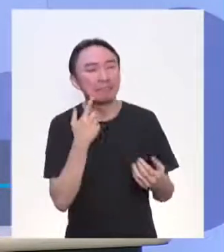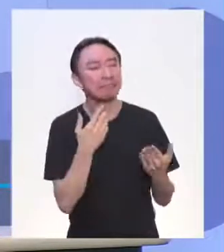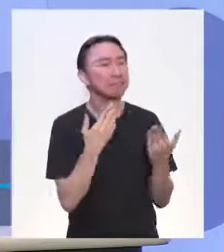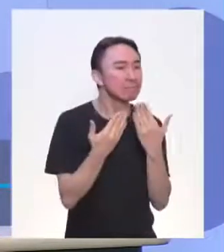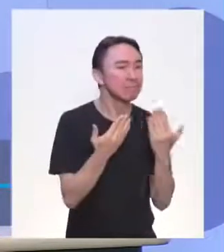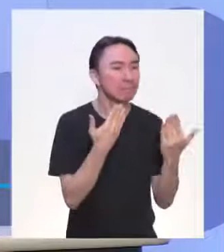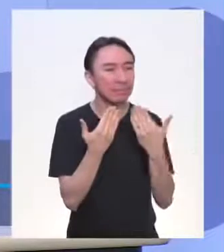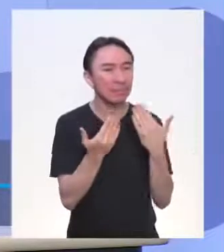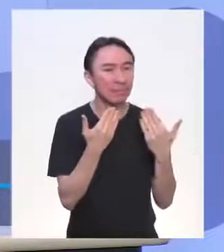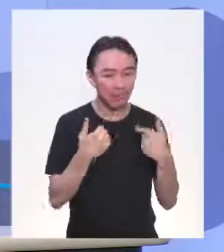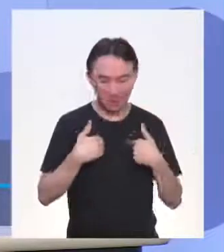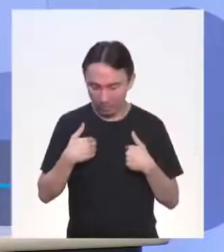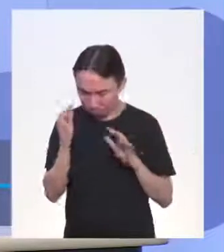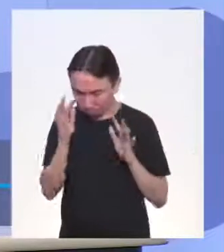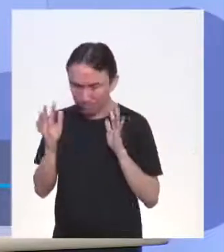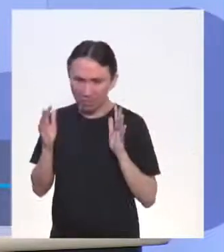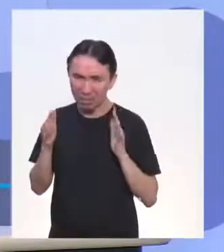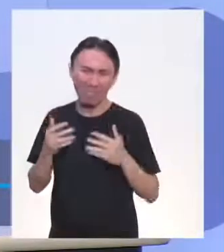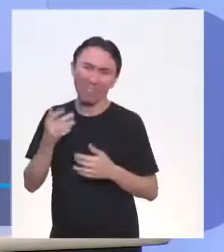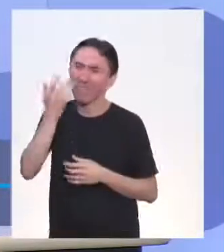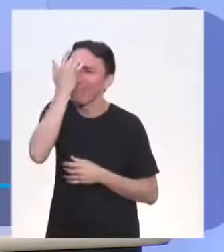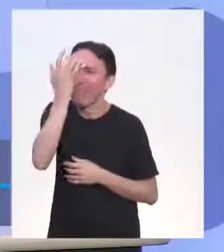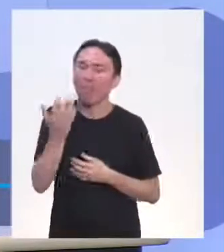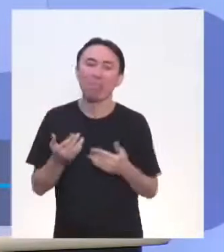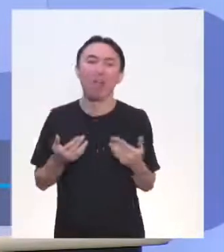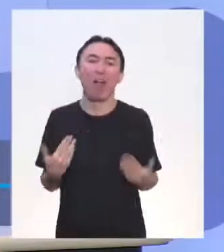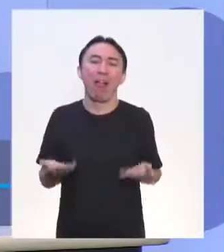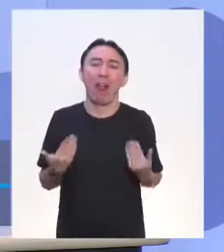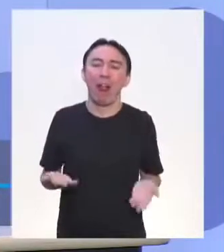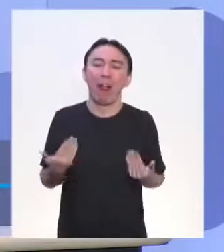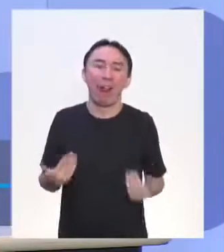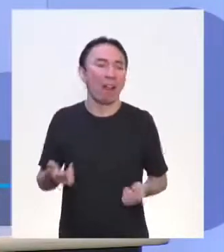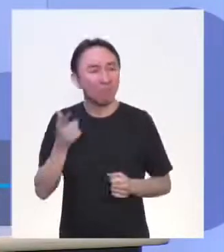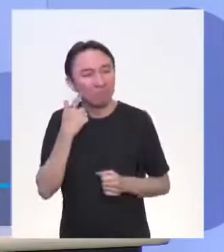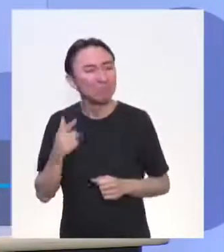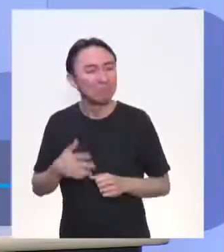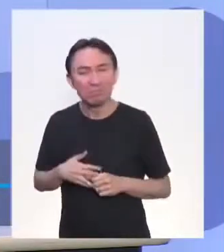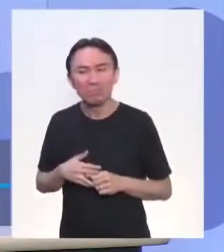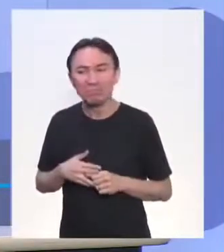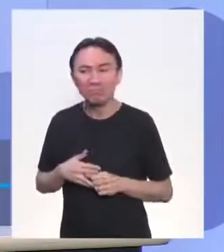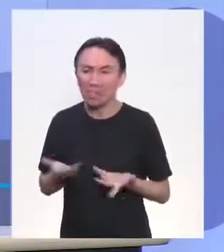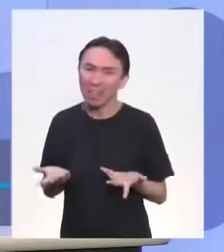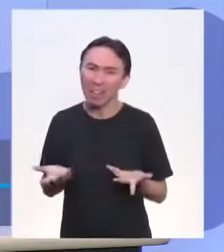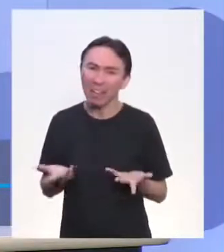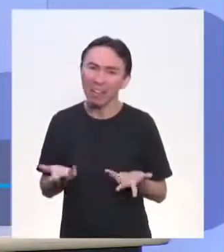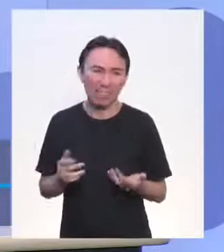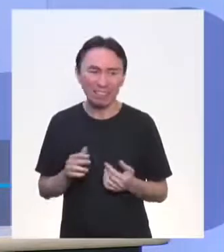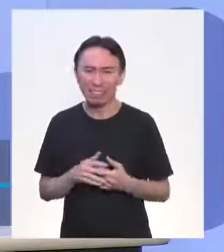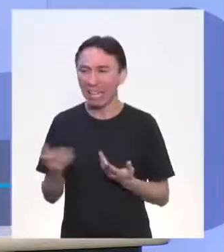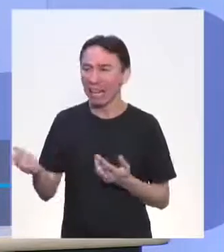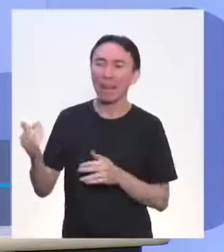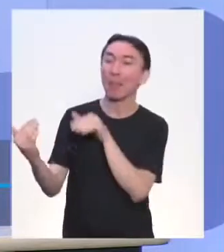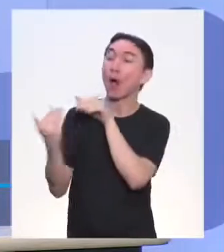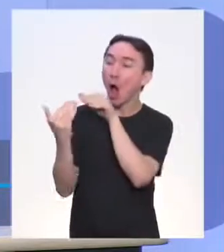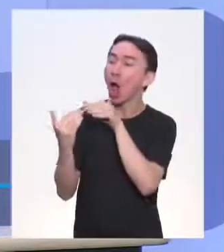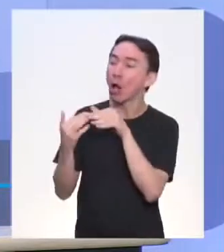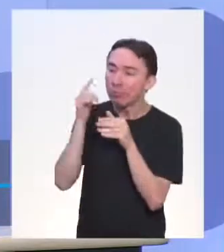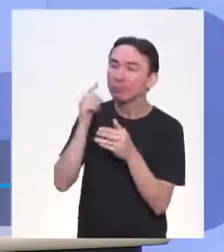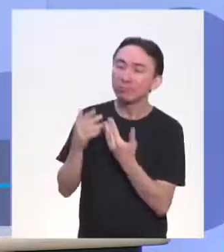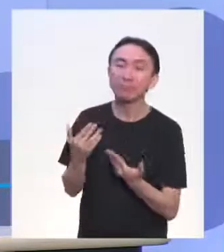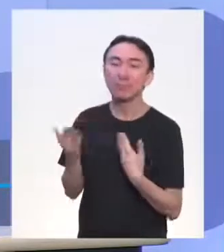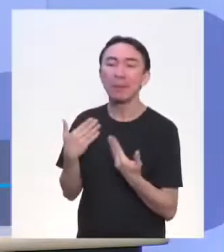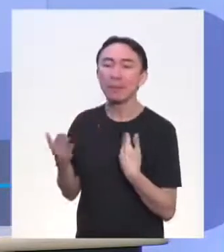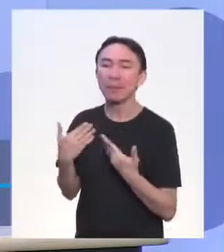conforto e me faz refletir, porque Sim. Aquele que fala com que eu concordo, fica fácil. Né?